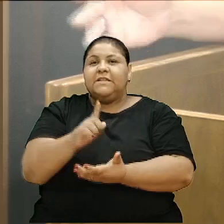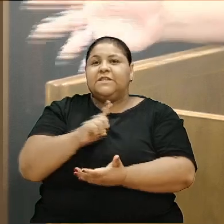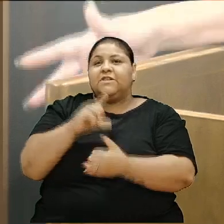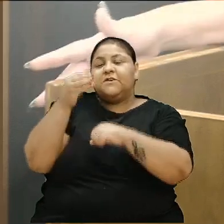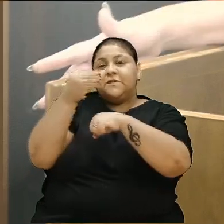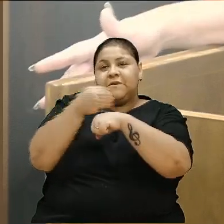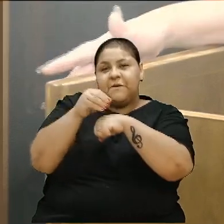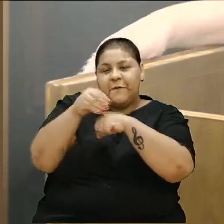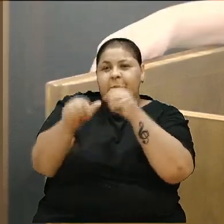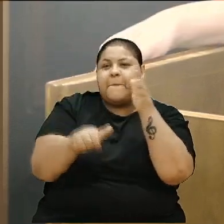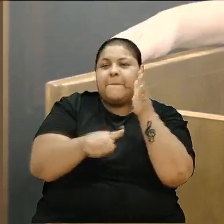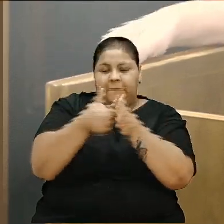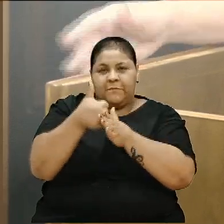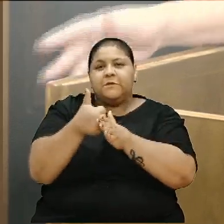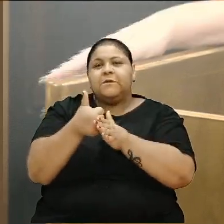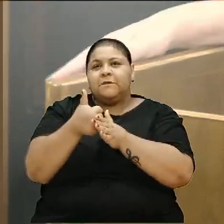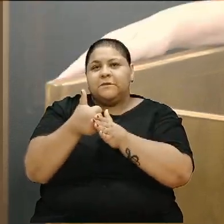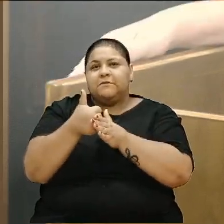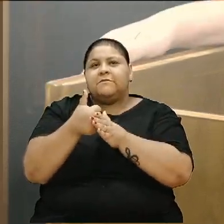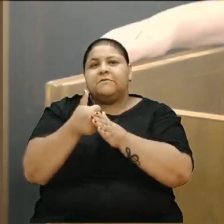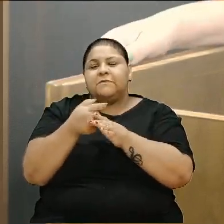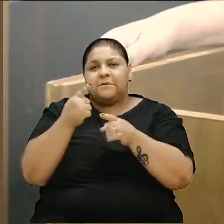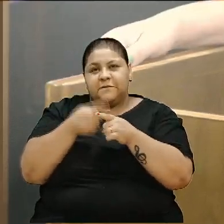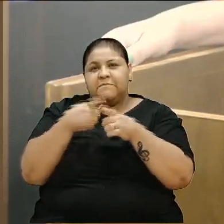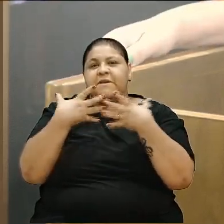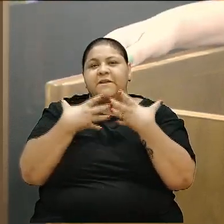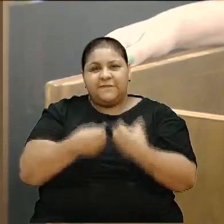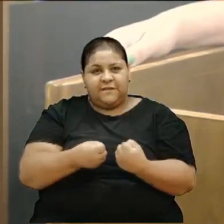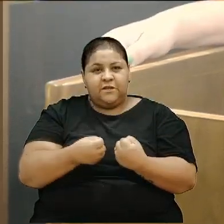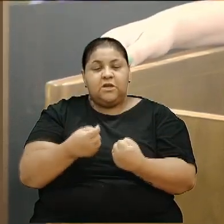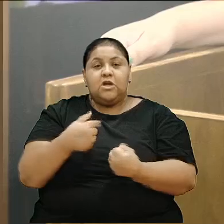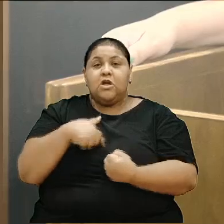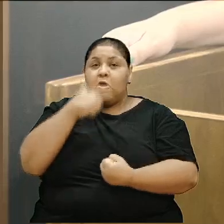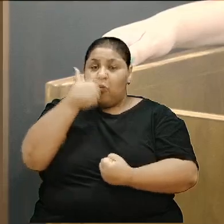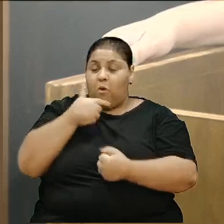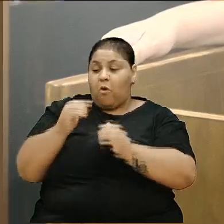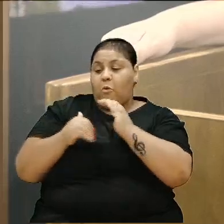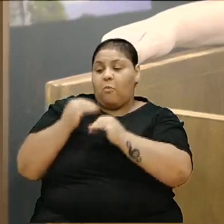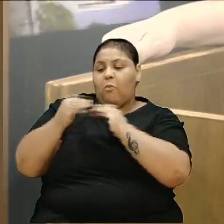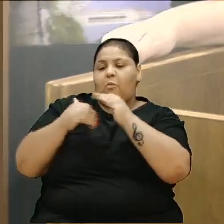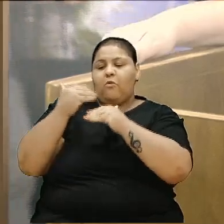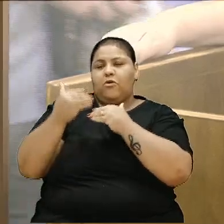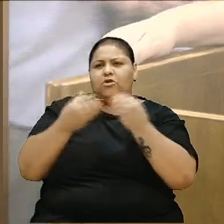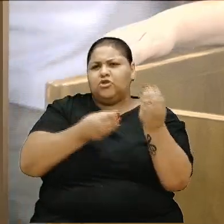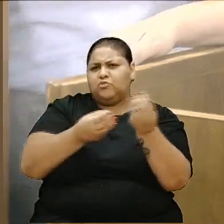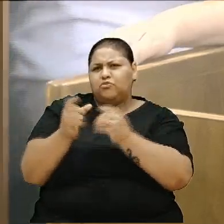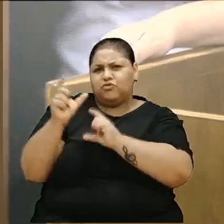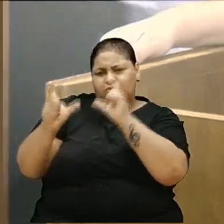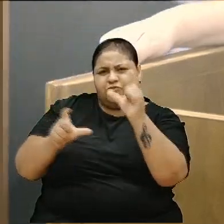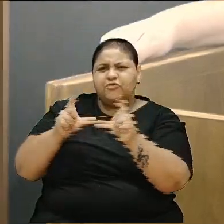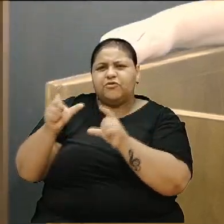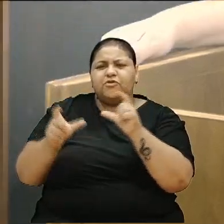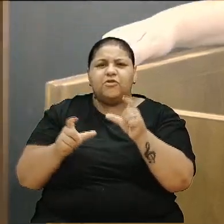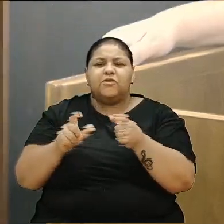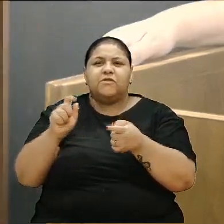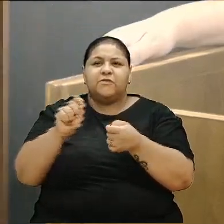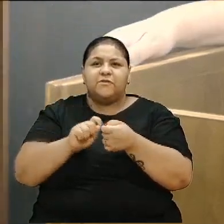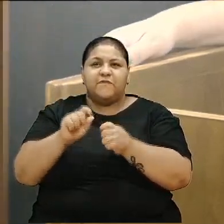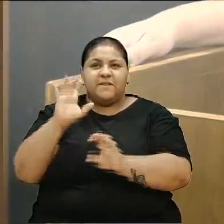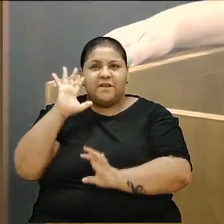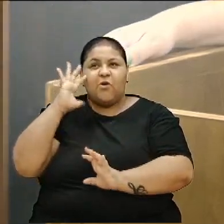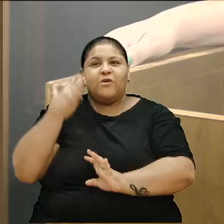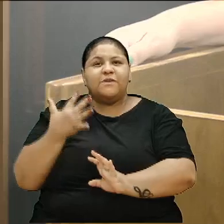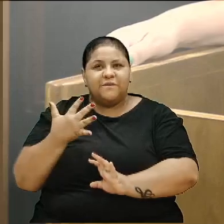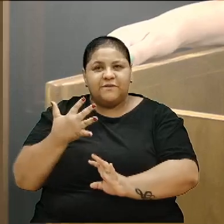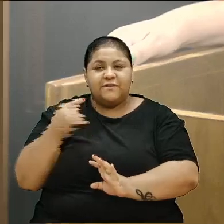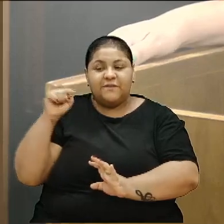sugestões para melhorá-los, ainda também aceito, porque eu acho que é a construção de muitas mãos que fazem realmente acontecer. E